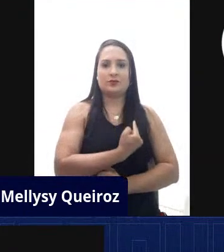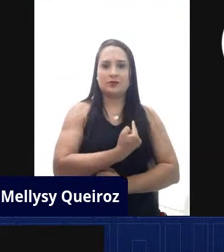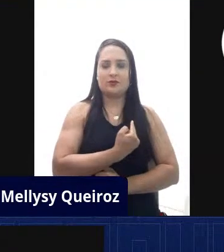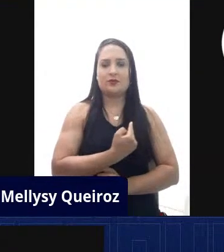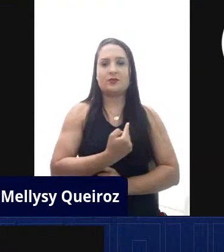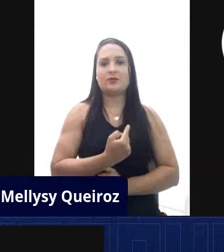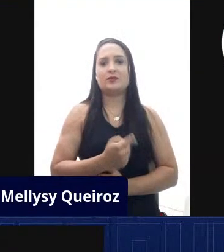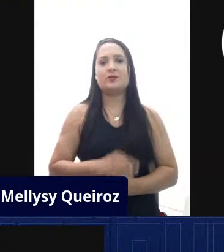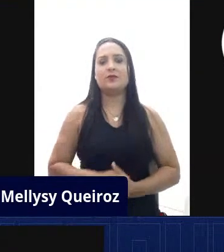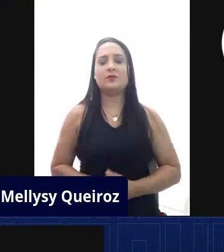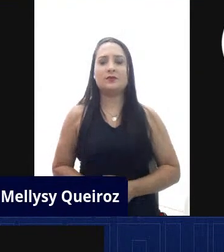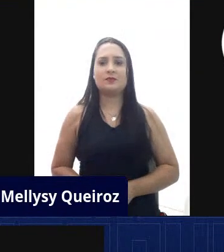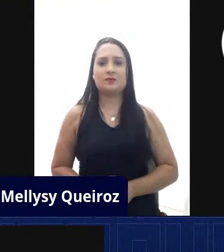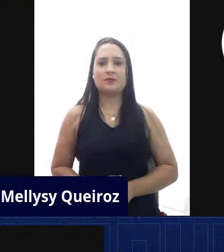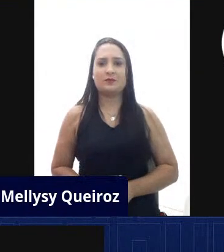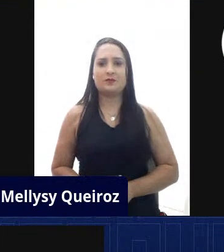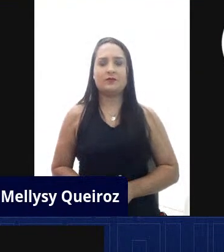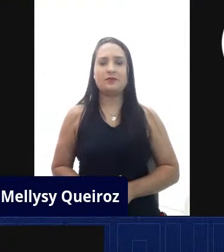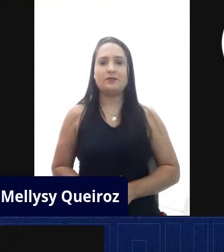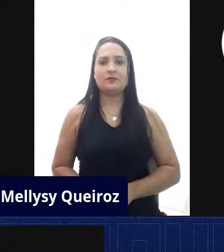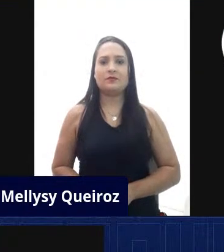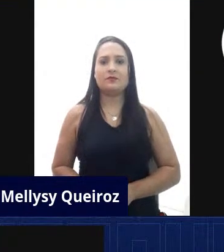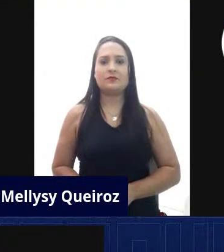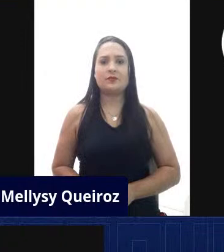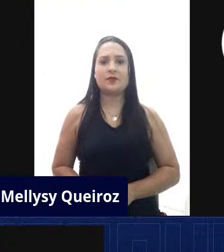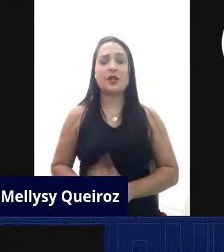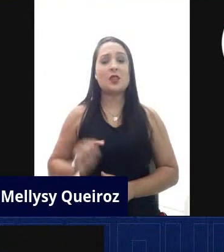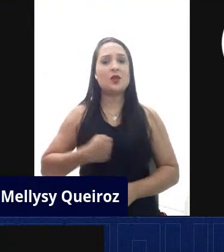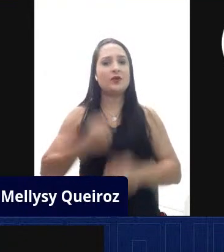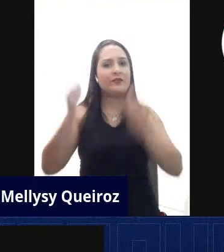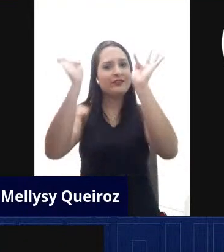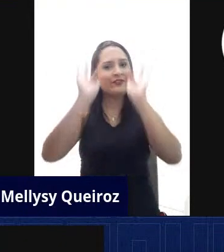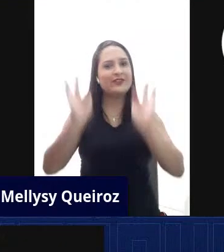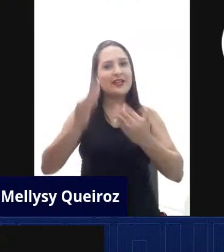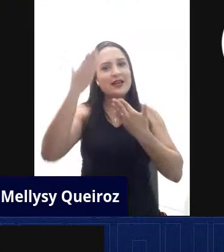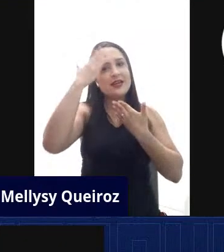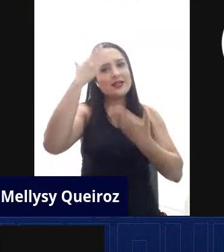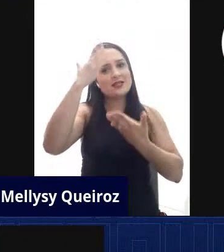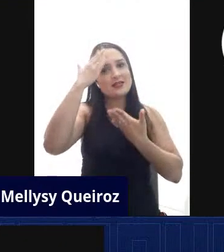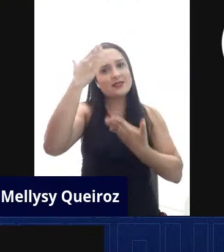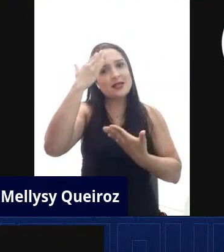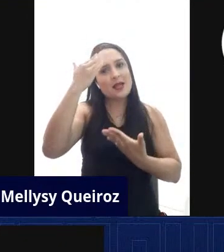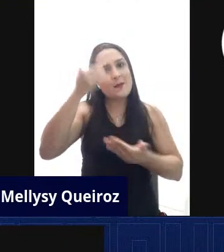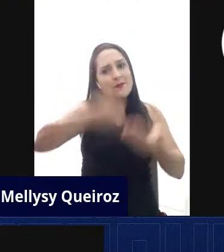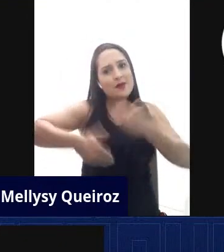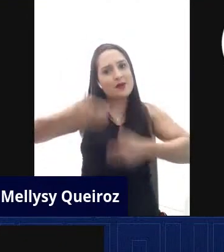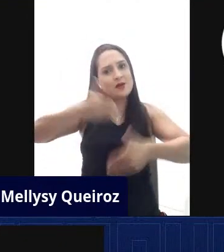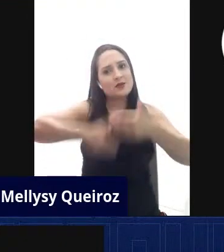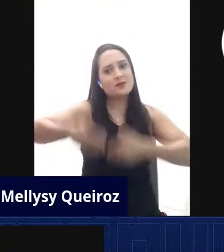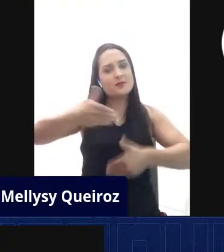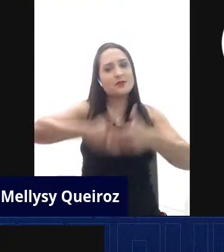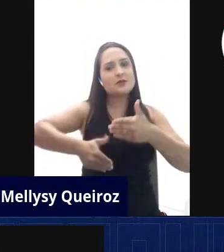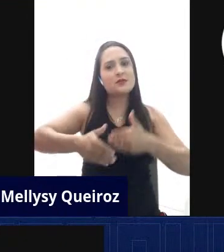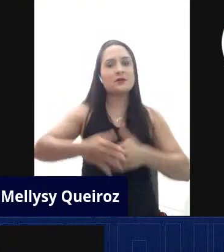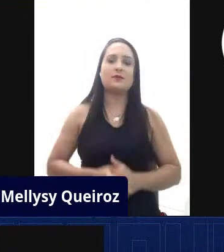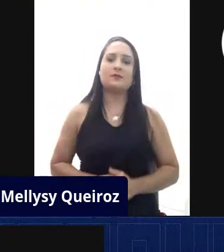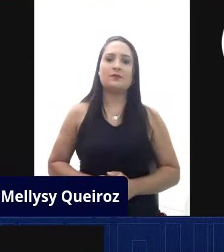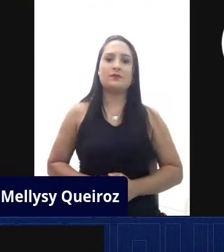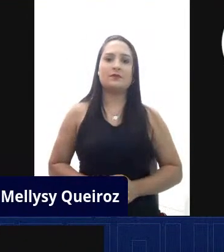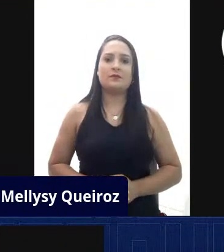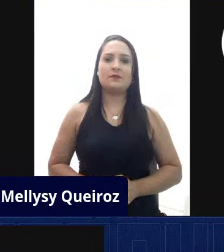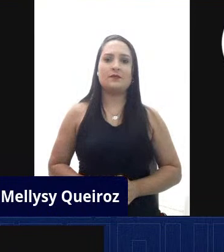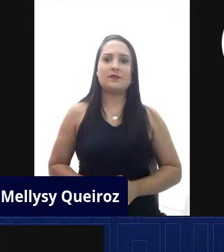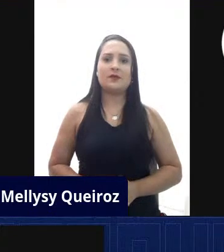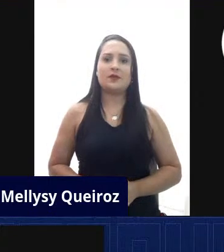casa, é, dedicar esse momento aqui com a gente, e a gente fica bem feliz. Então, agradecer, Luísa, pela sua presença, é, e a gente queria, assim, que você comentasse um